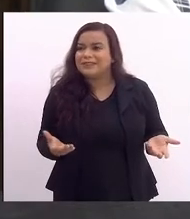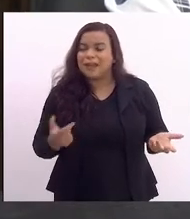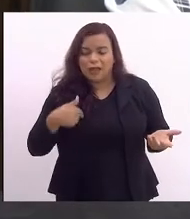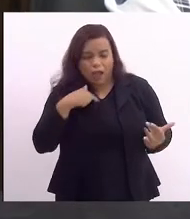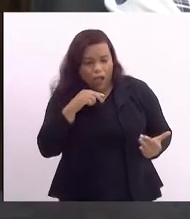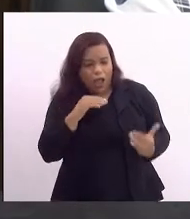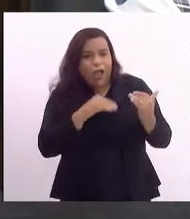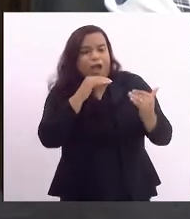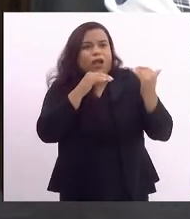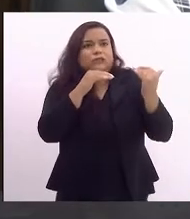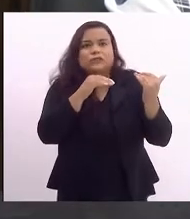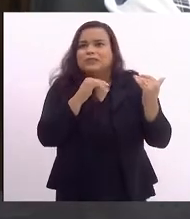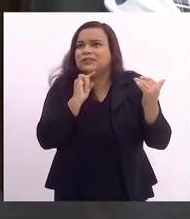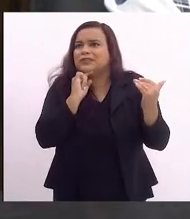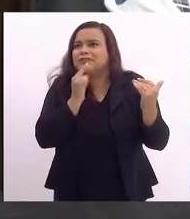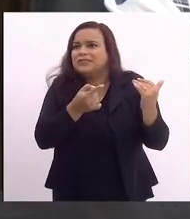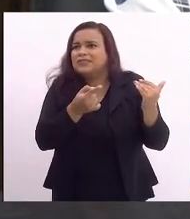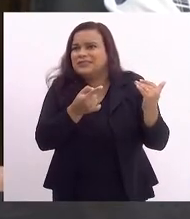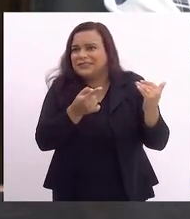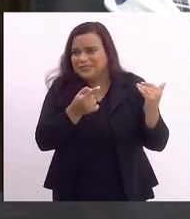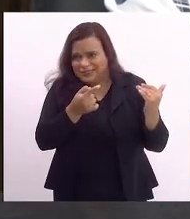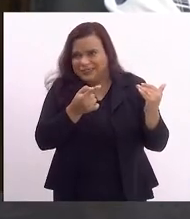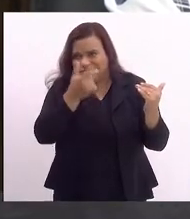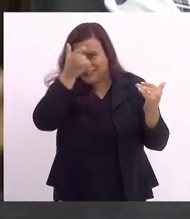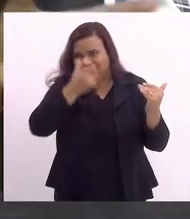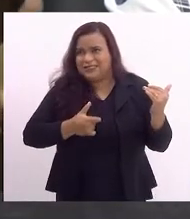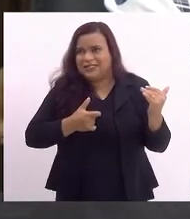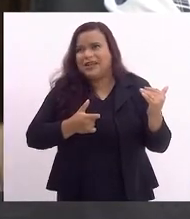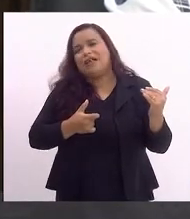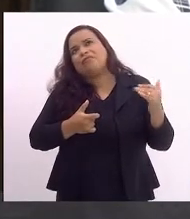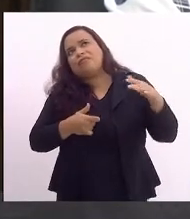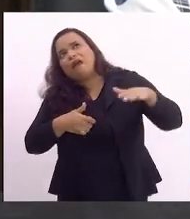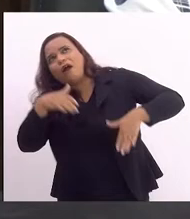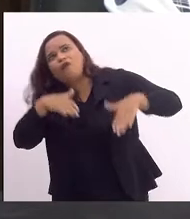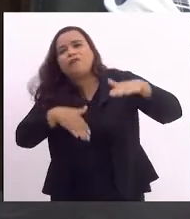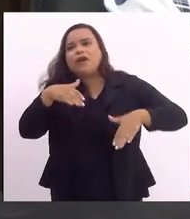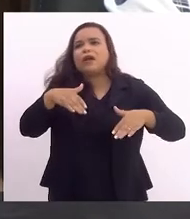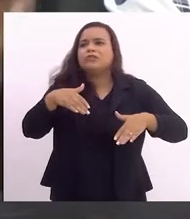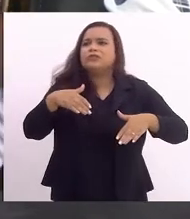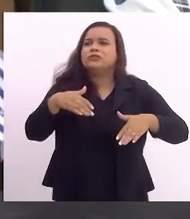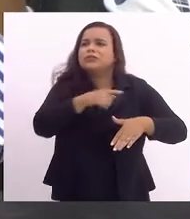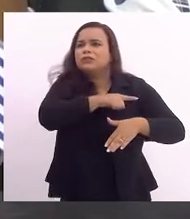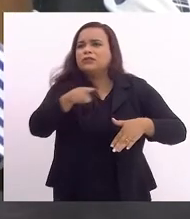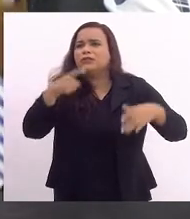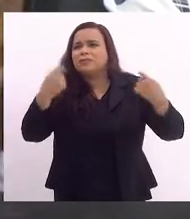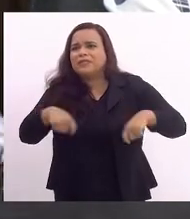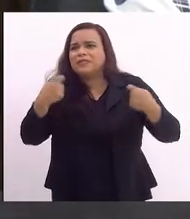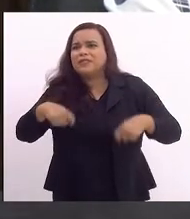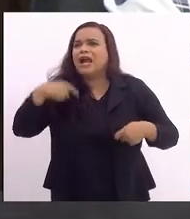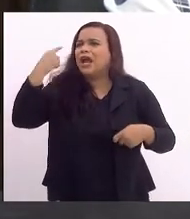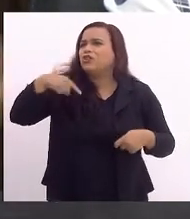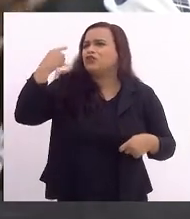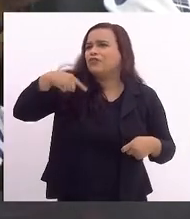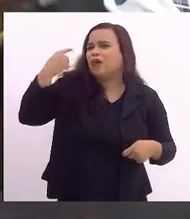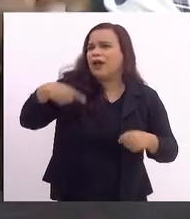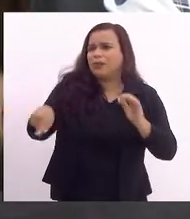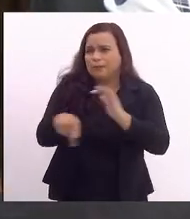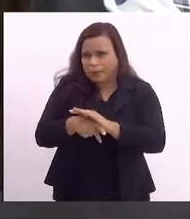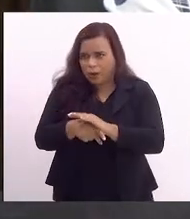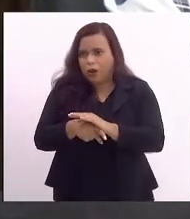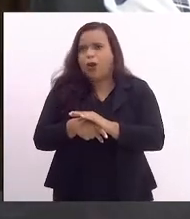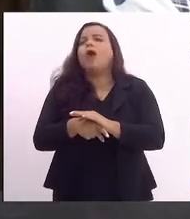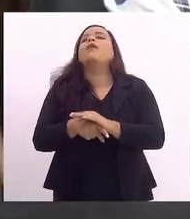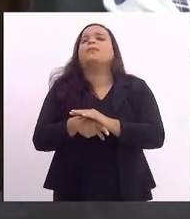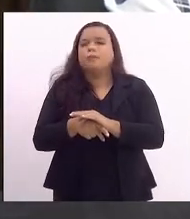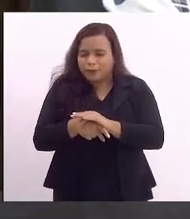avançar enquanto sujeitos de direito é, talvez, aqueles que vão precisar do tal advogado de porta de cadeia, porque é assim que rotulam